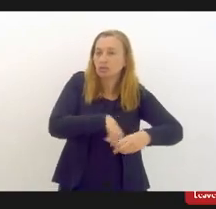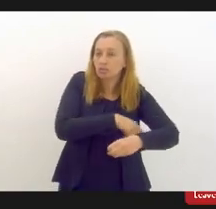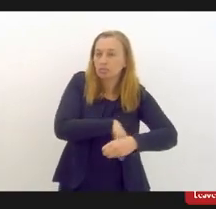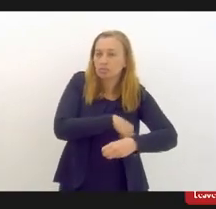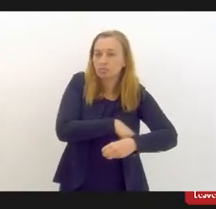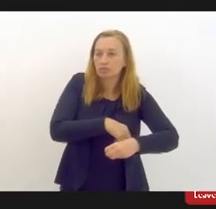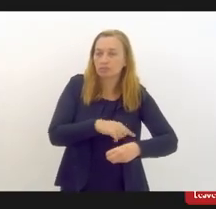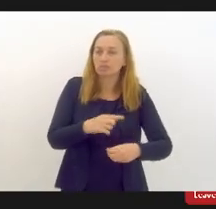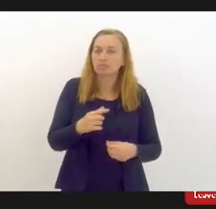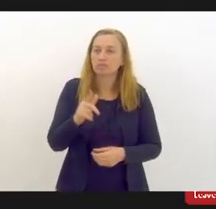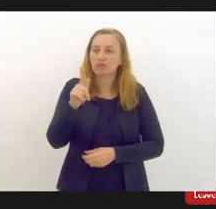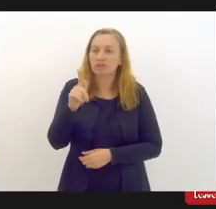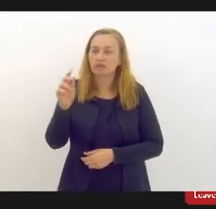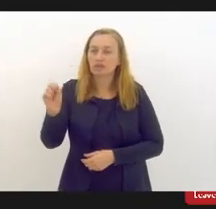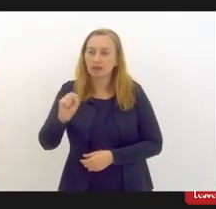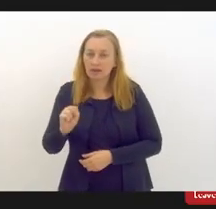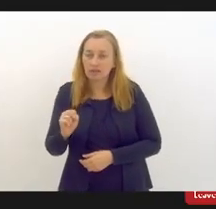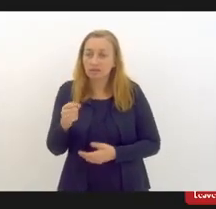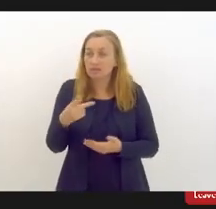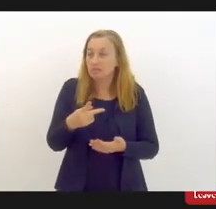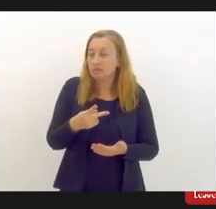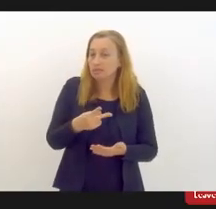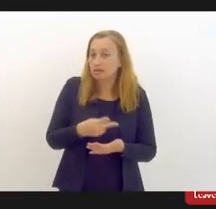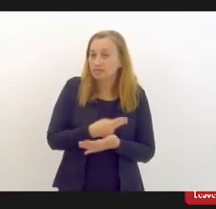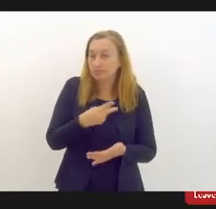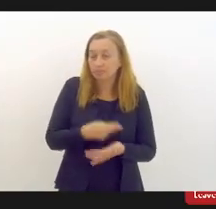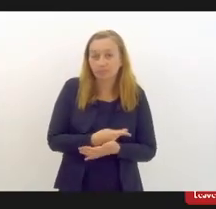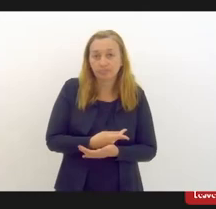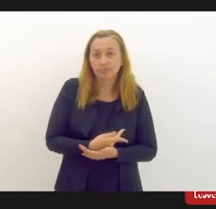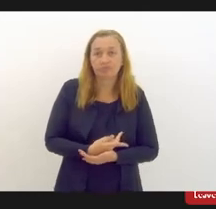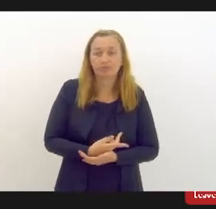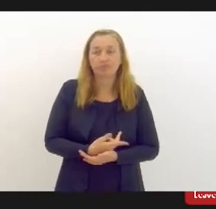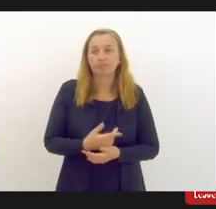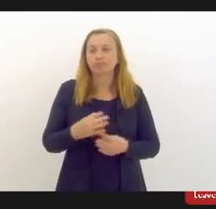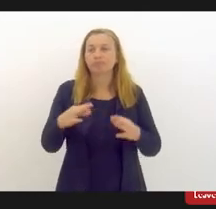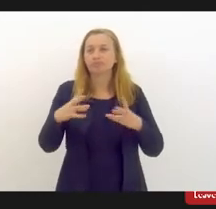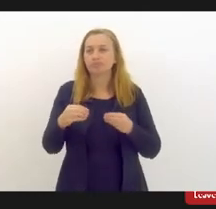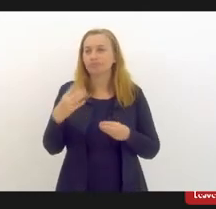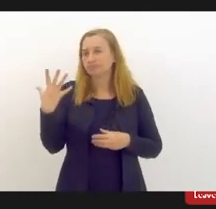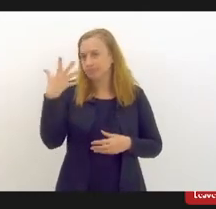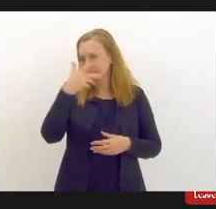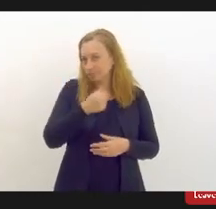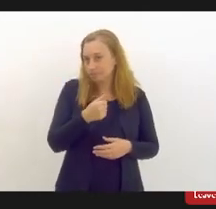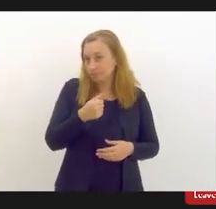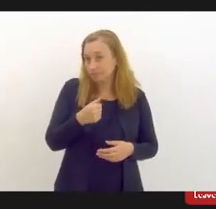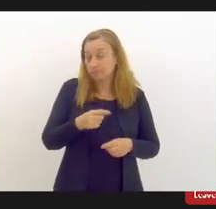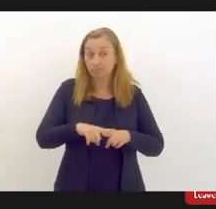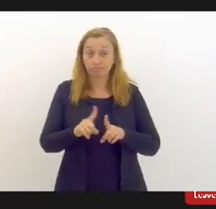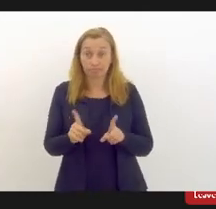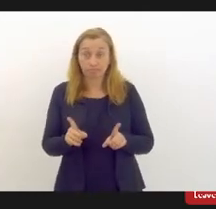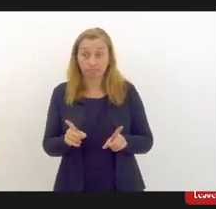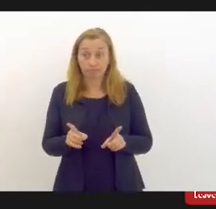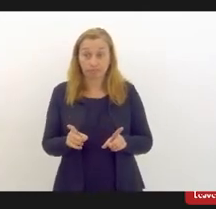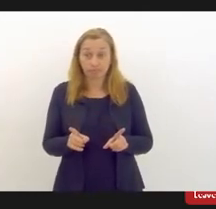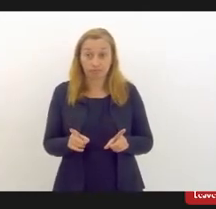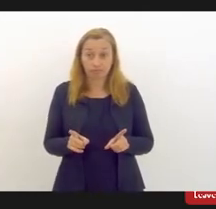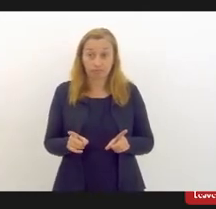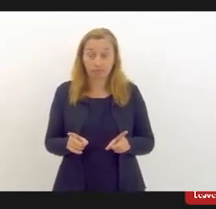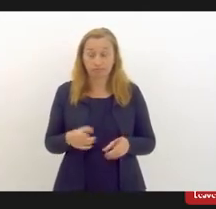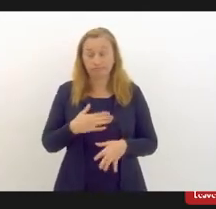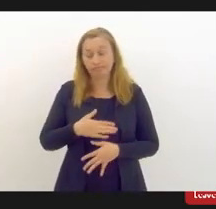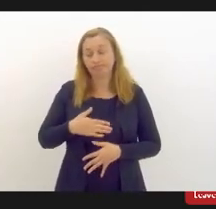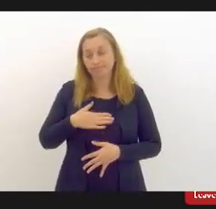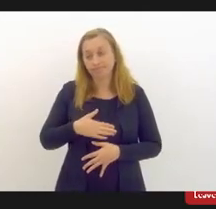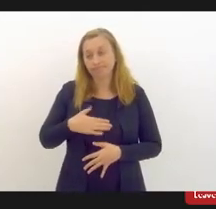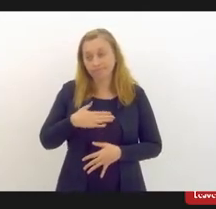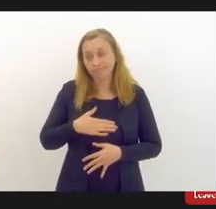de gás de forma precária. Então, assim, tudo muito lindo, maravilhoso, os PPTs, mas gostaria